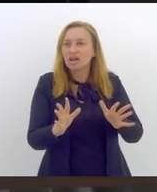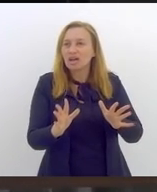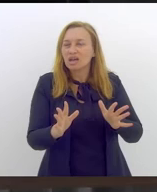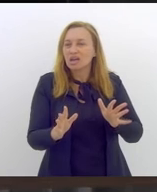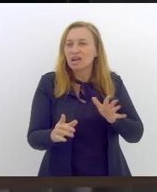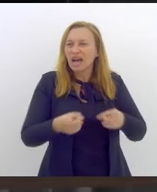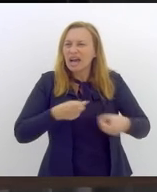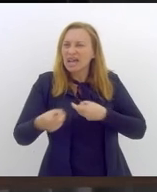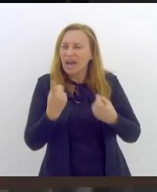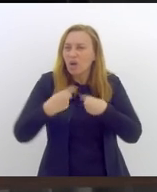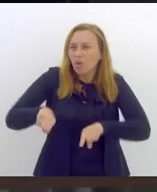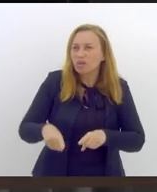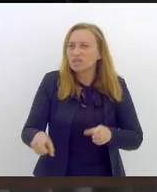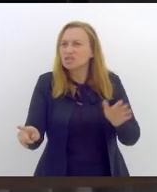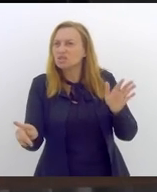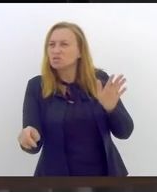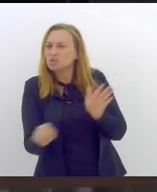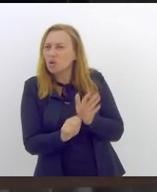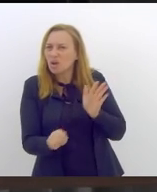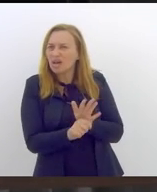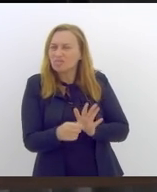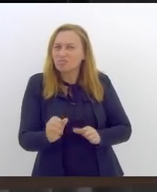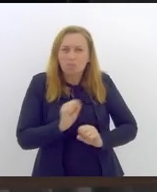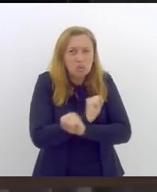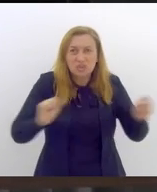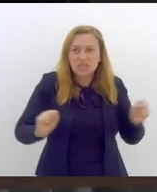possível alguém defender isso